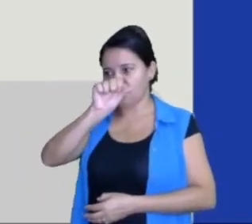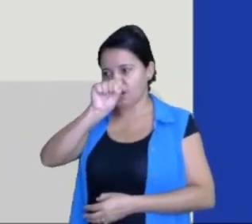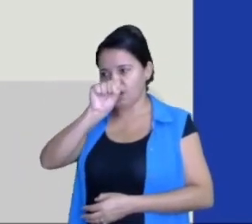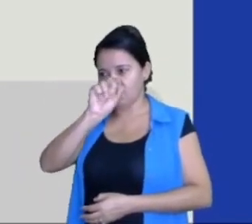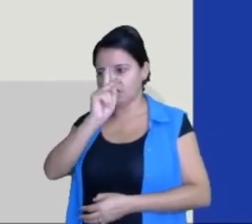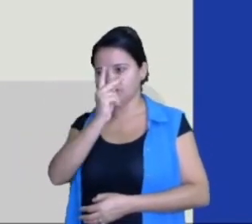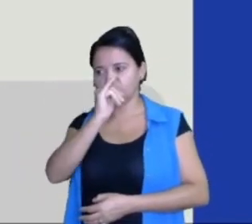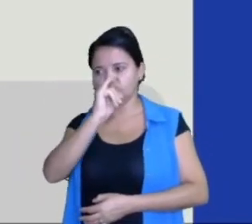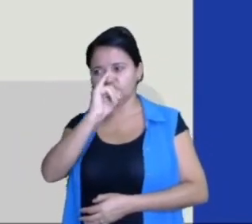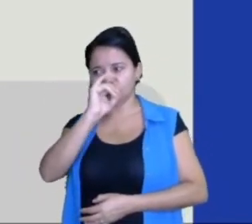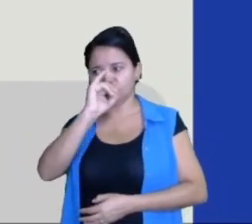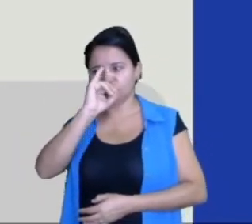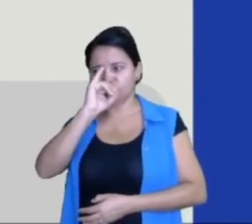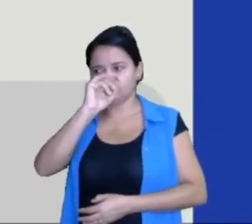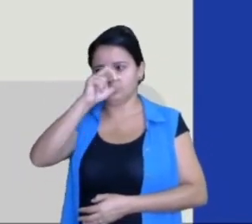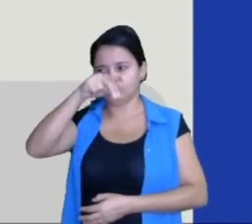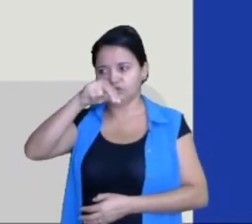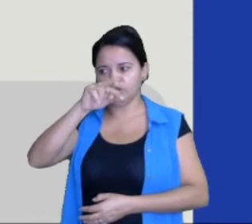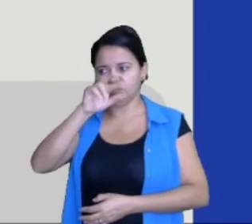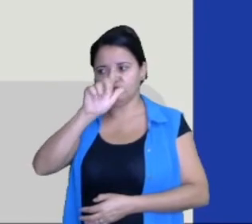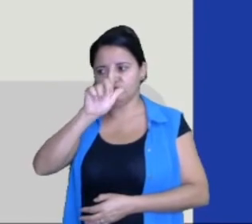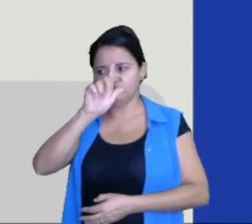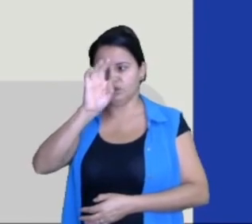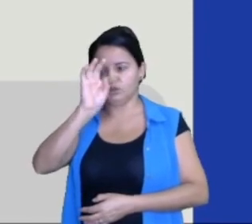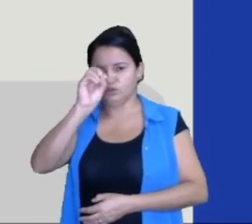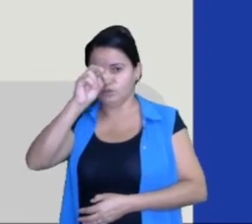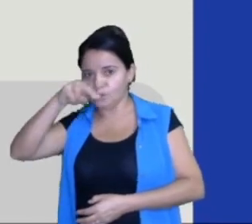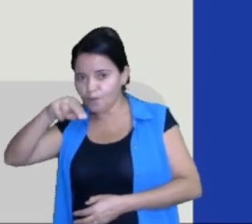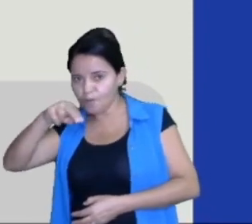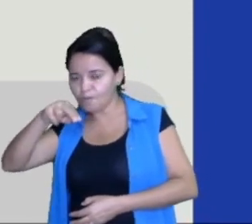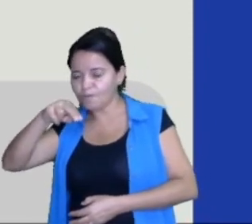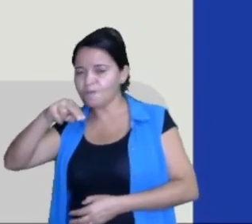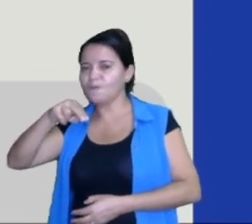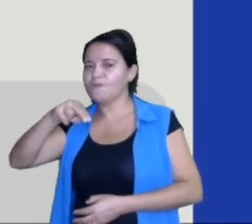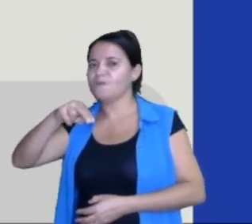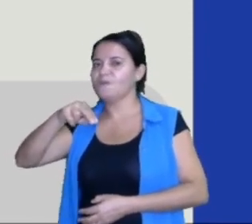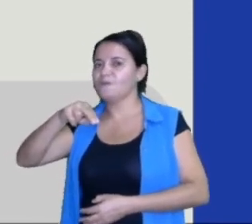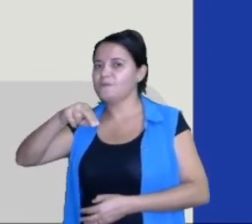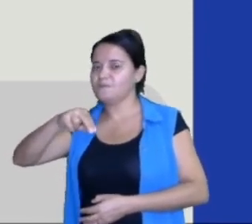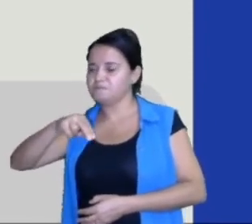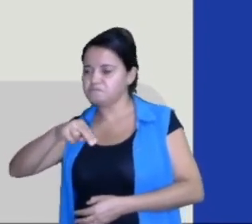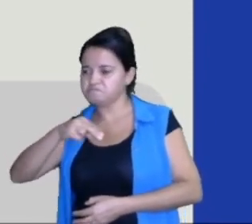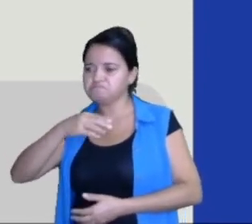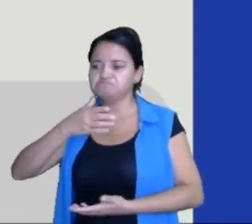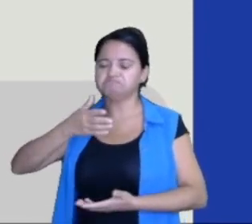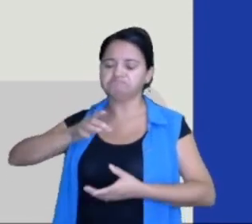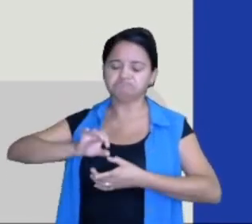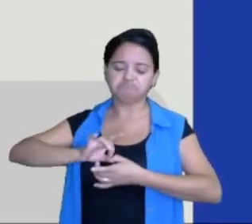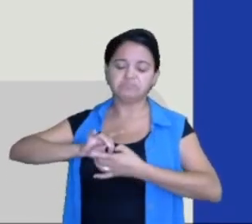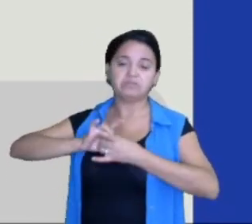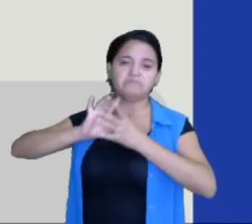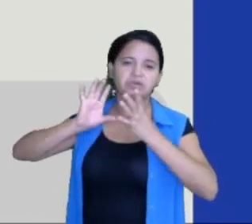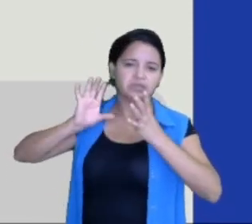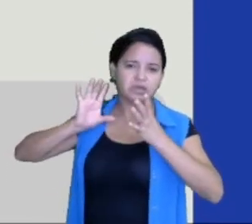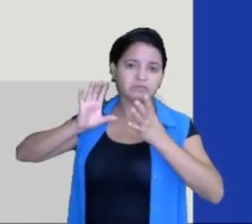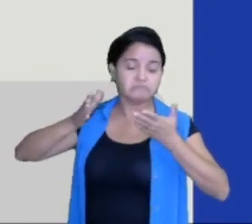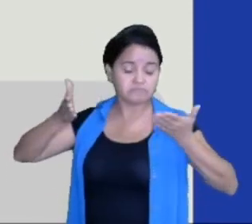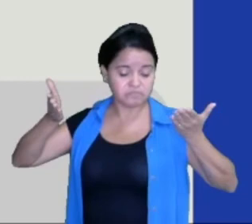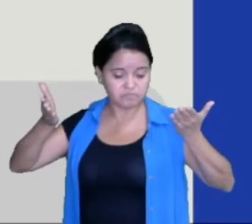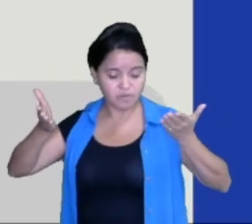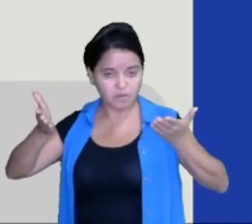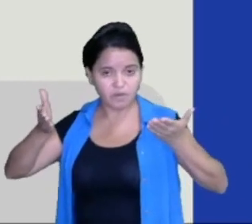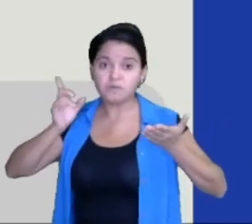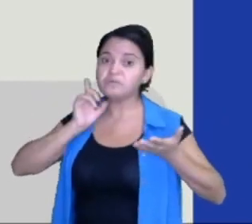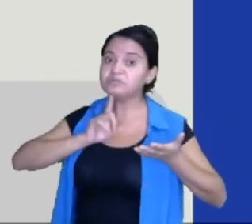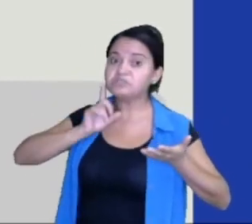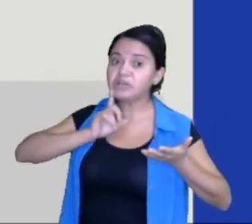até hoje ela está presente. Né? É interessante lembrar que, apesar dos Estados